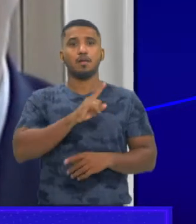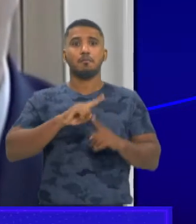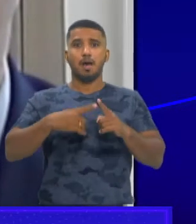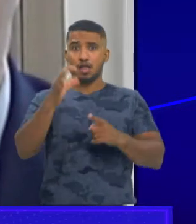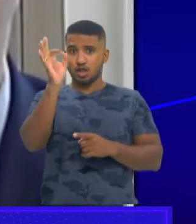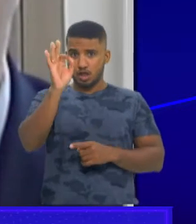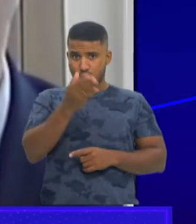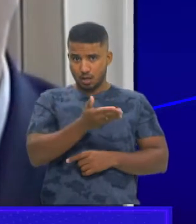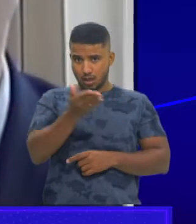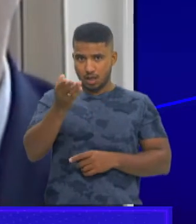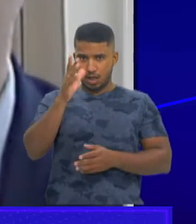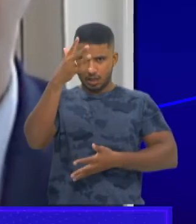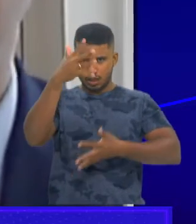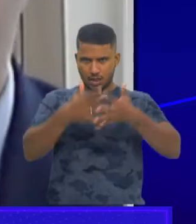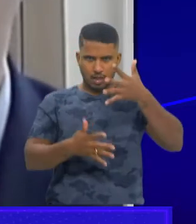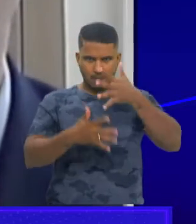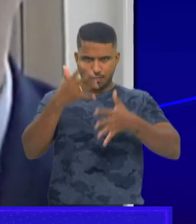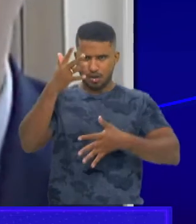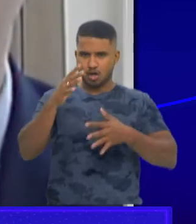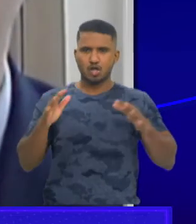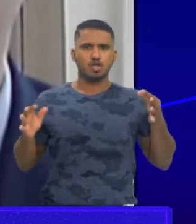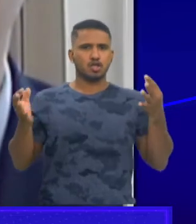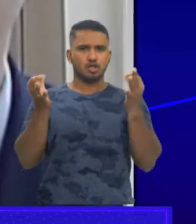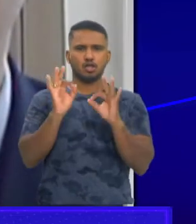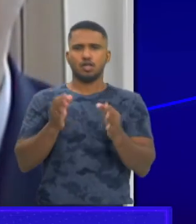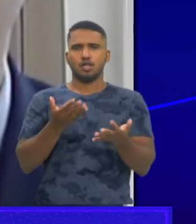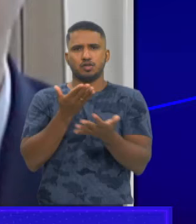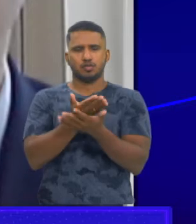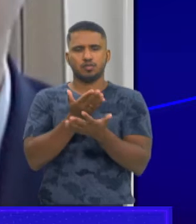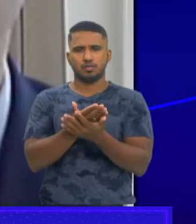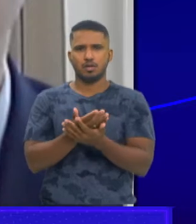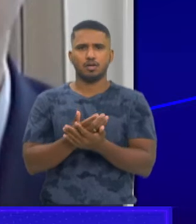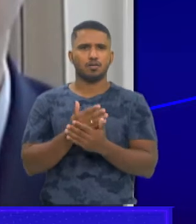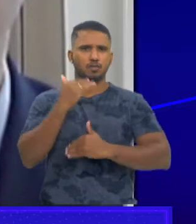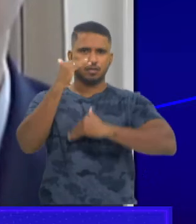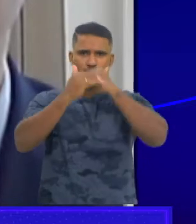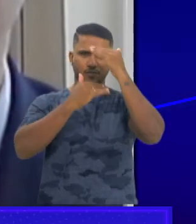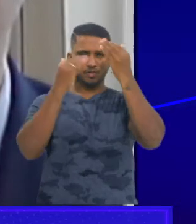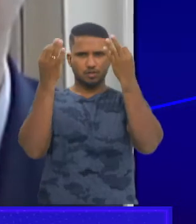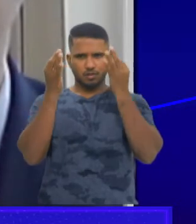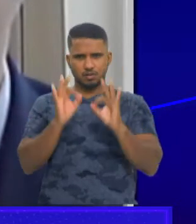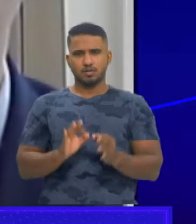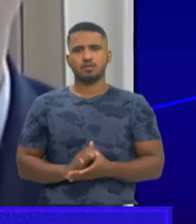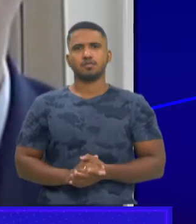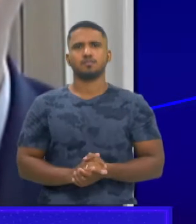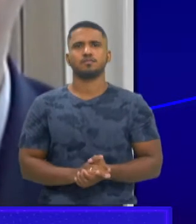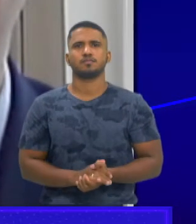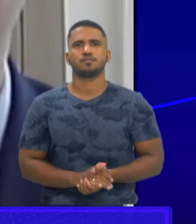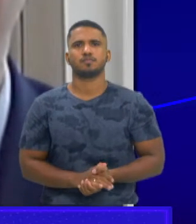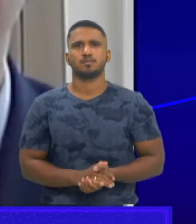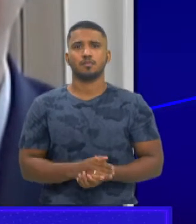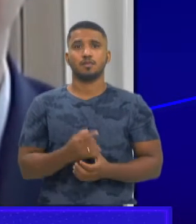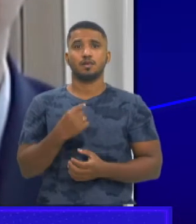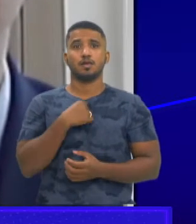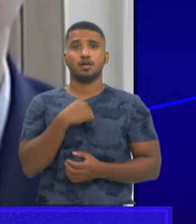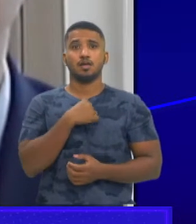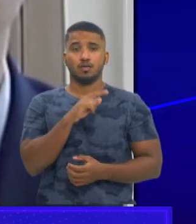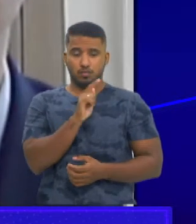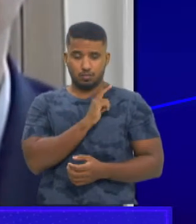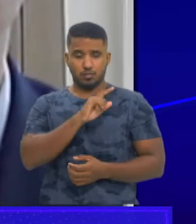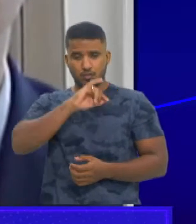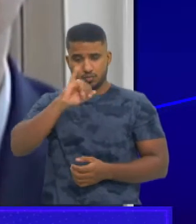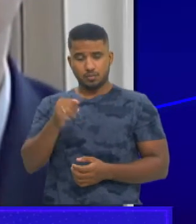Piauí tem cerca de 70 cegos com curso superior. E com certeza, nenhum deles atrapalhou